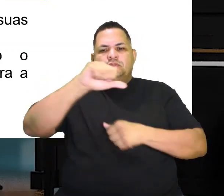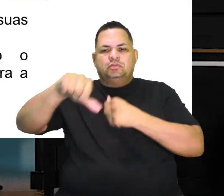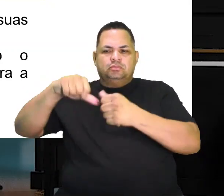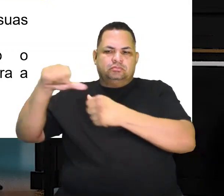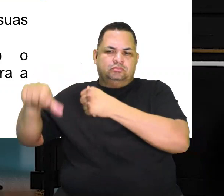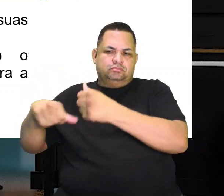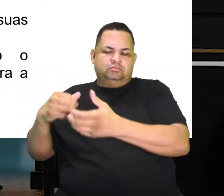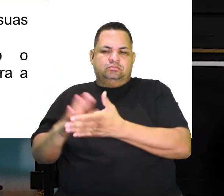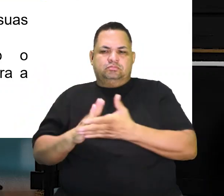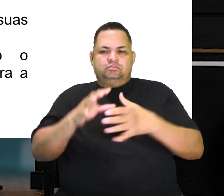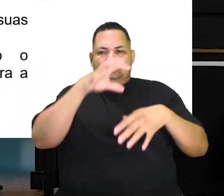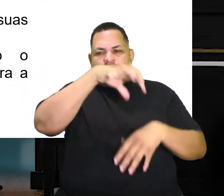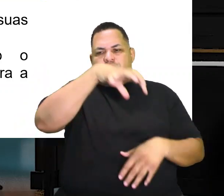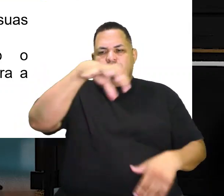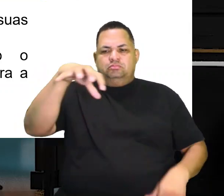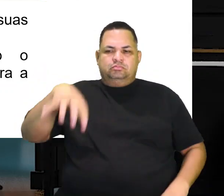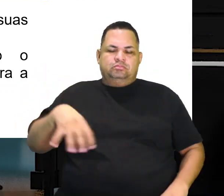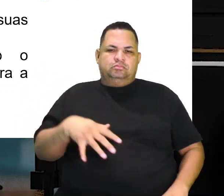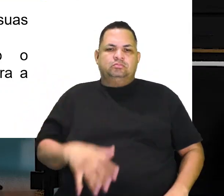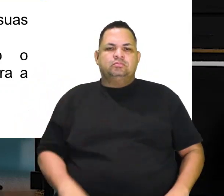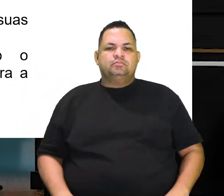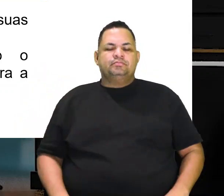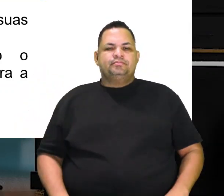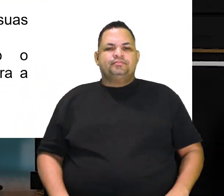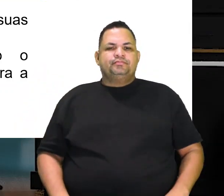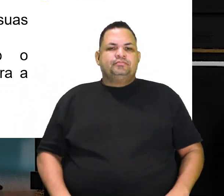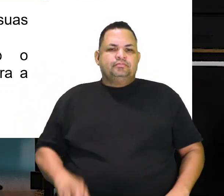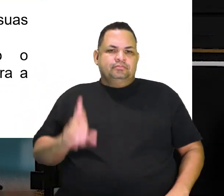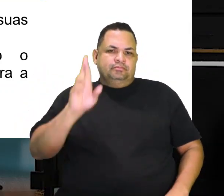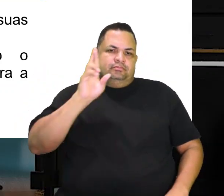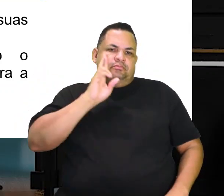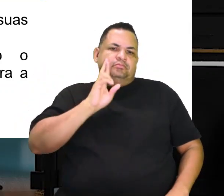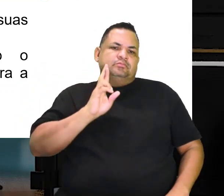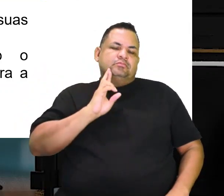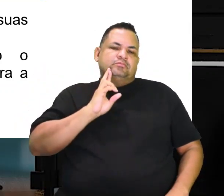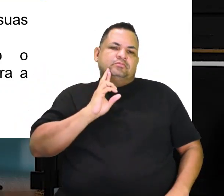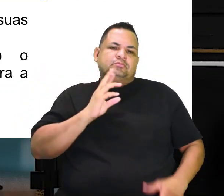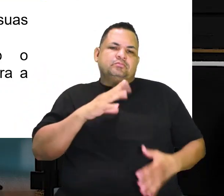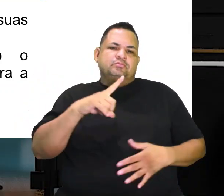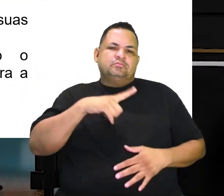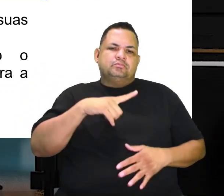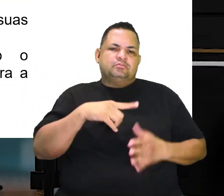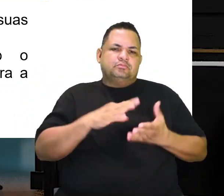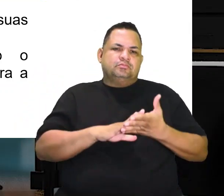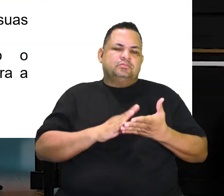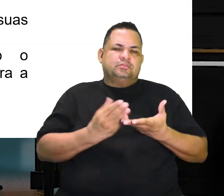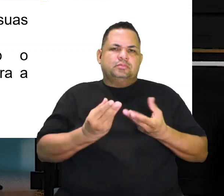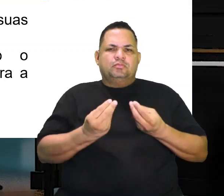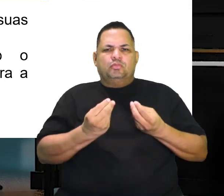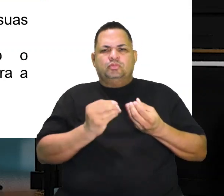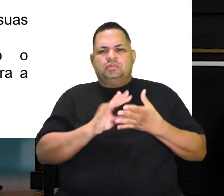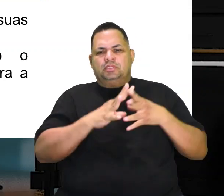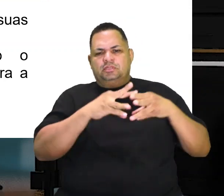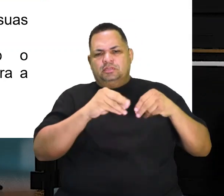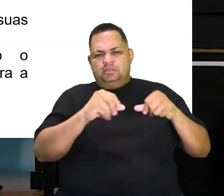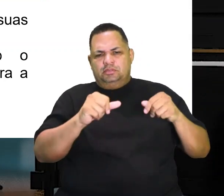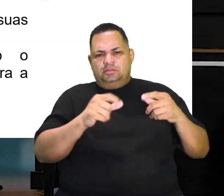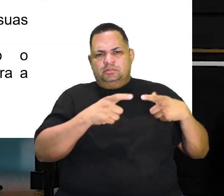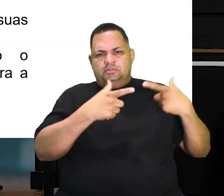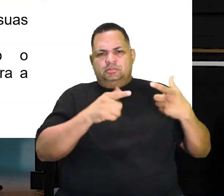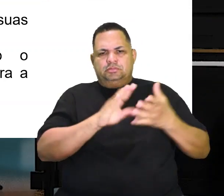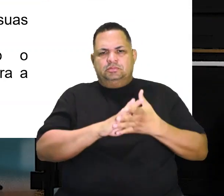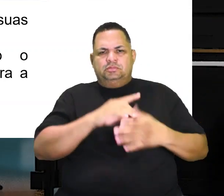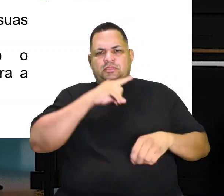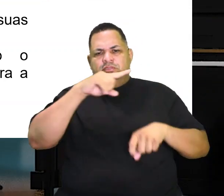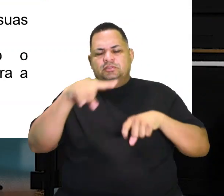Então, Rondônia, como foi um estado assim que muita riqueza, muitas terras, também houve ciclos